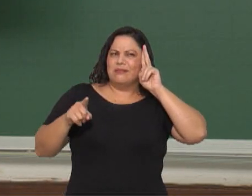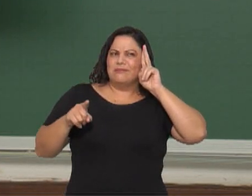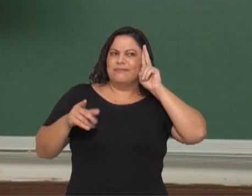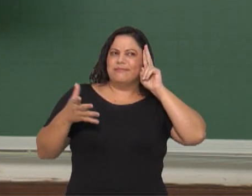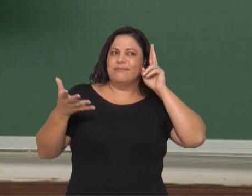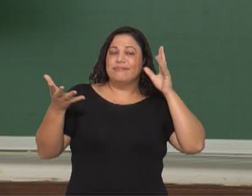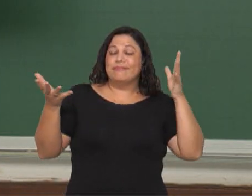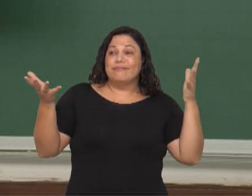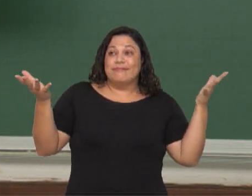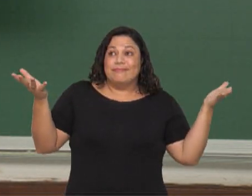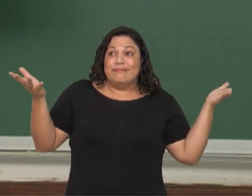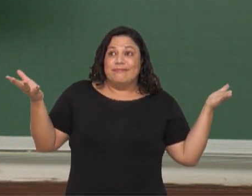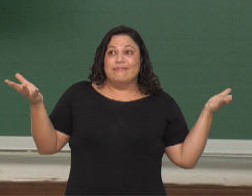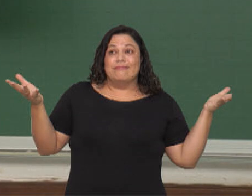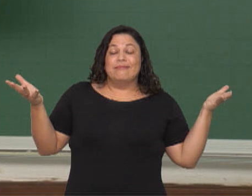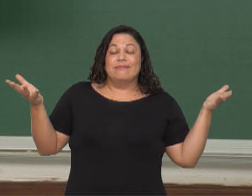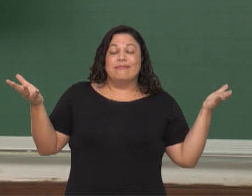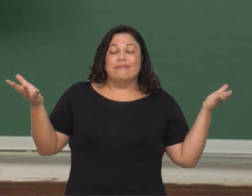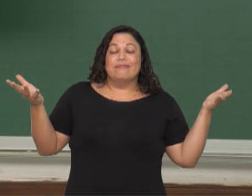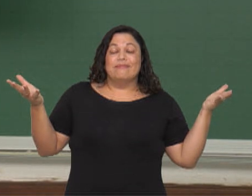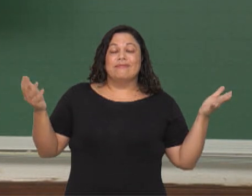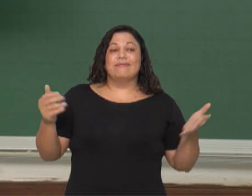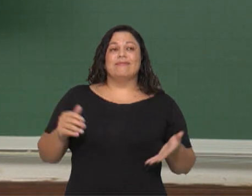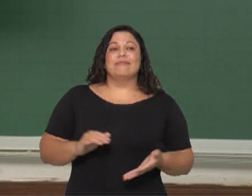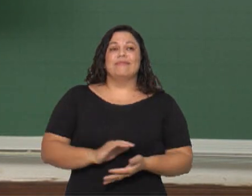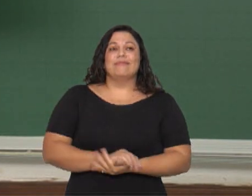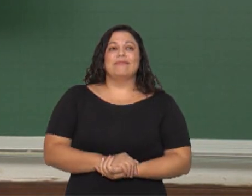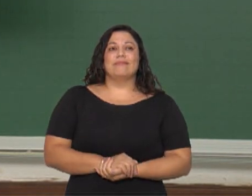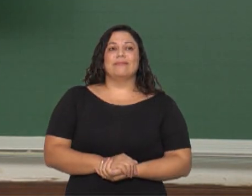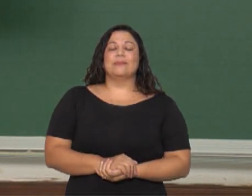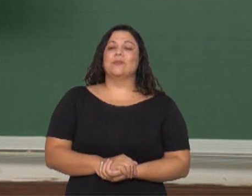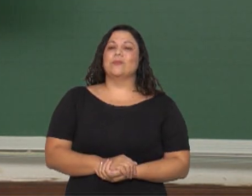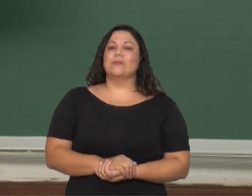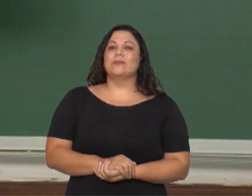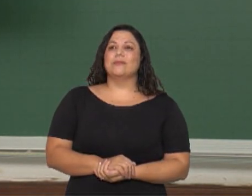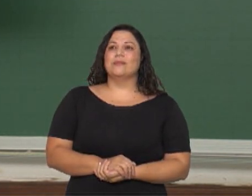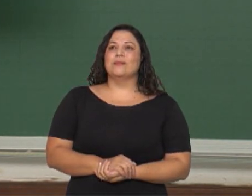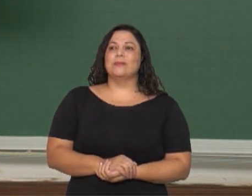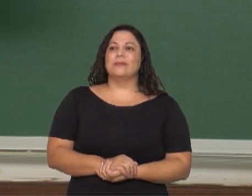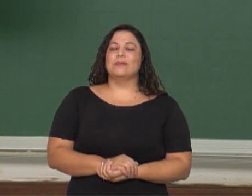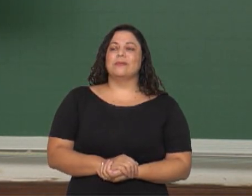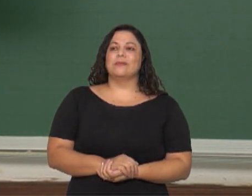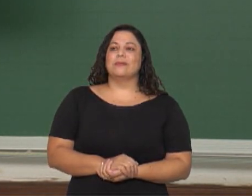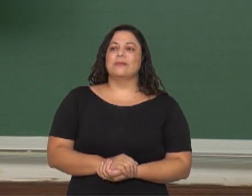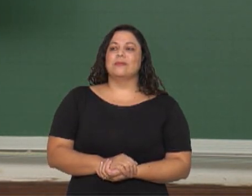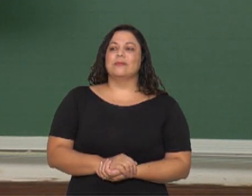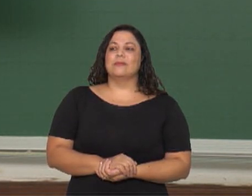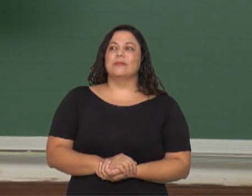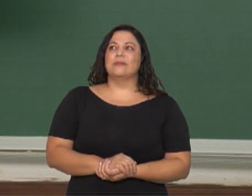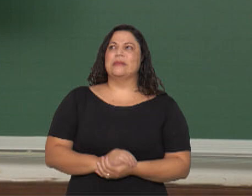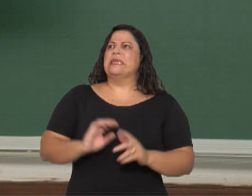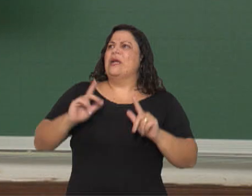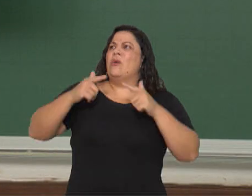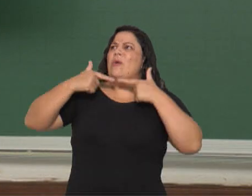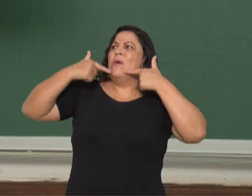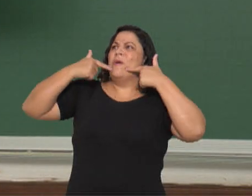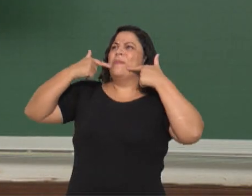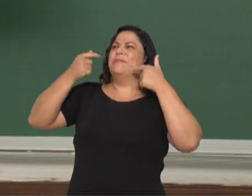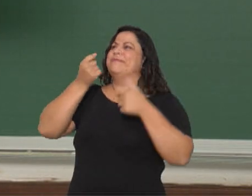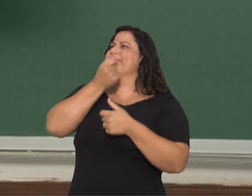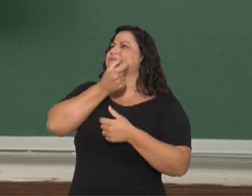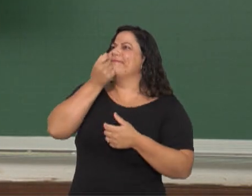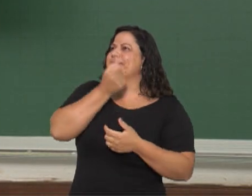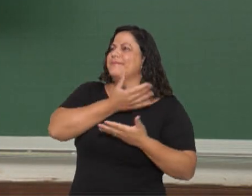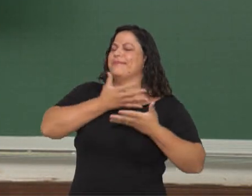personagem? E técnicas para manejar o tempo, de forma humorada. Técnica? Como que eu planejo o meu